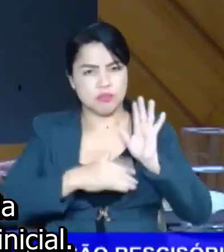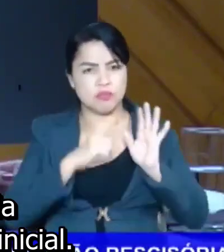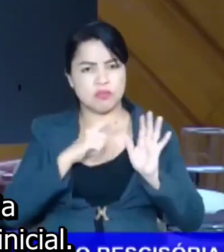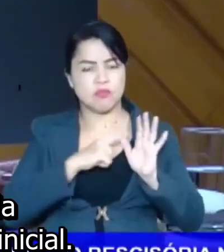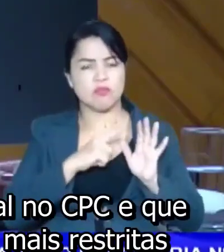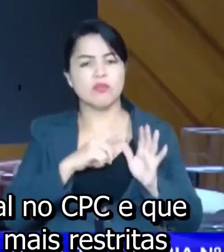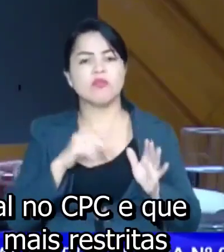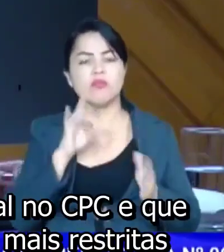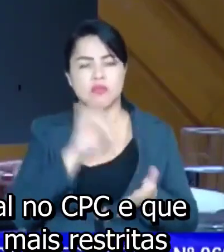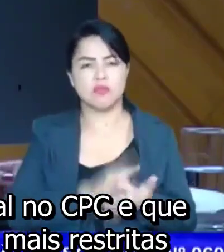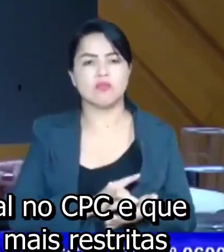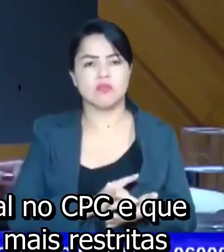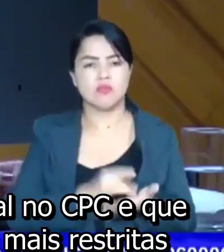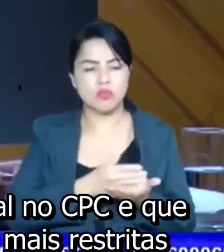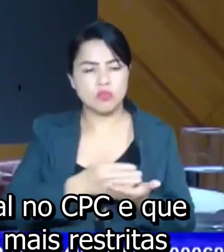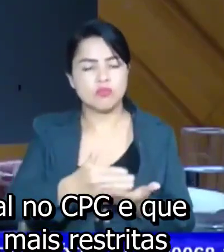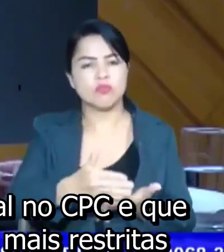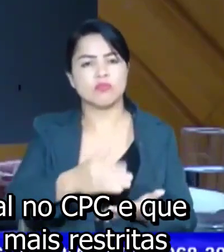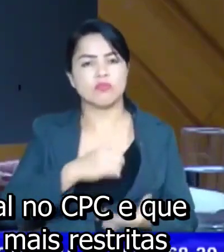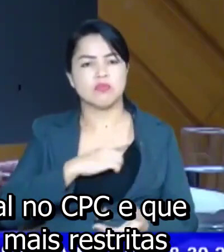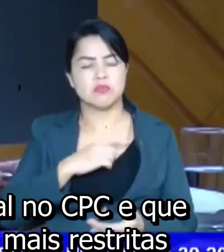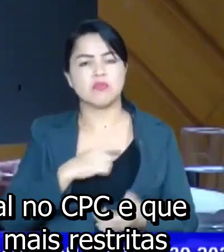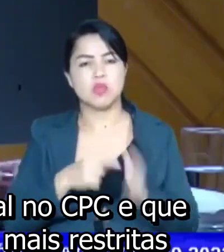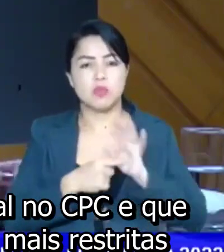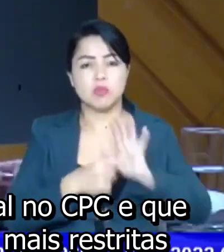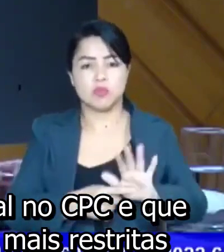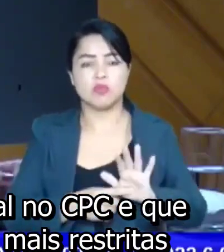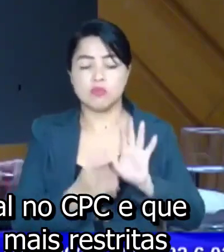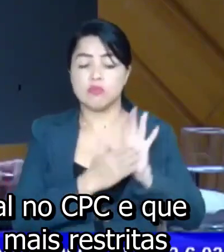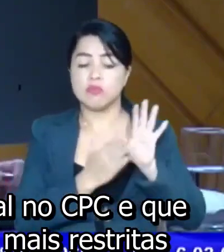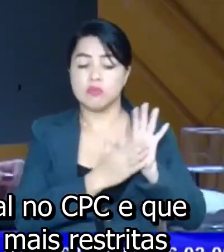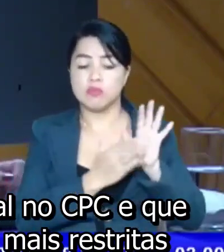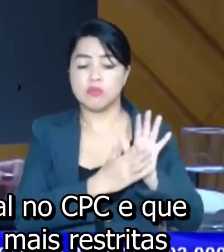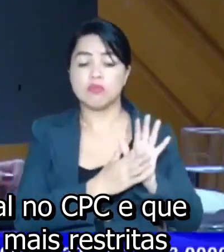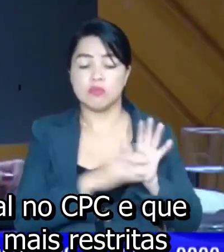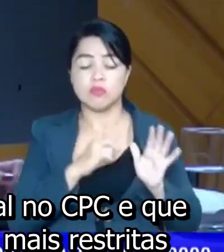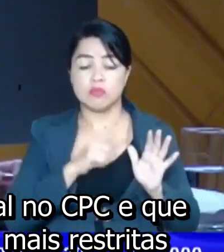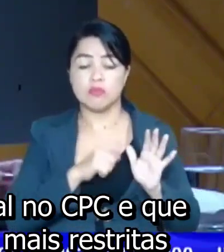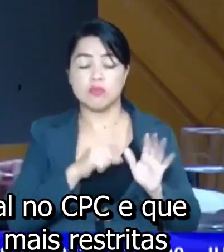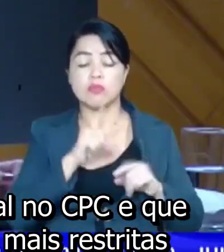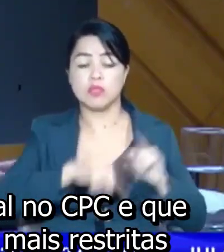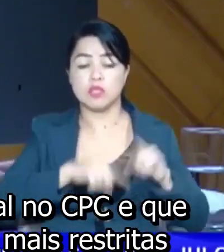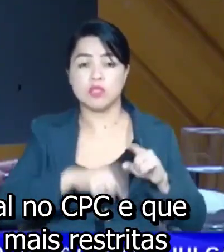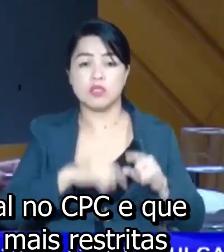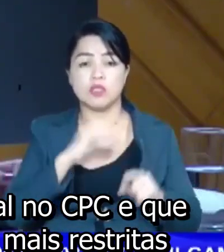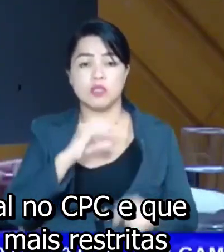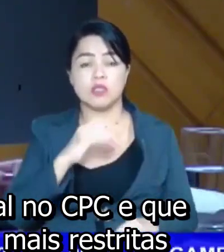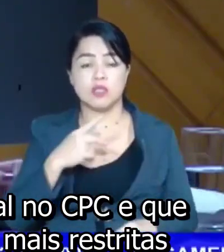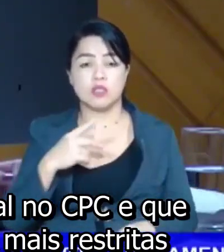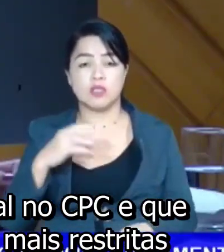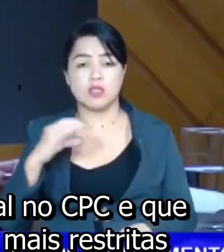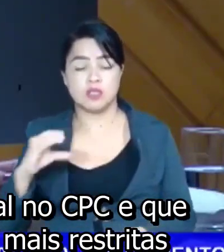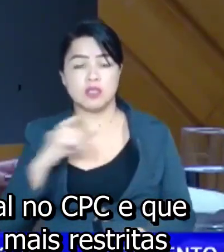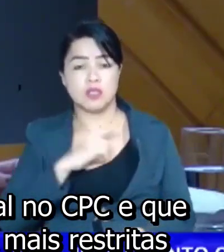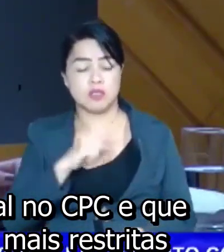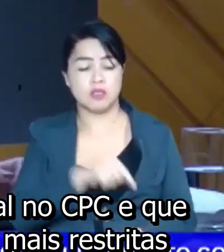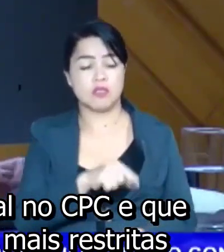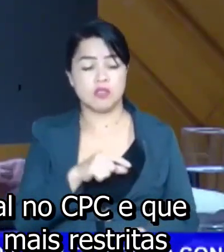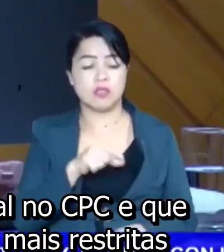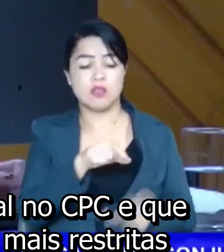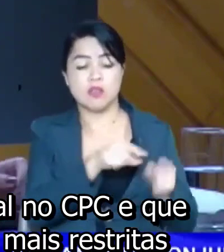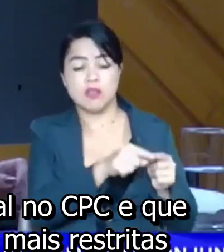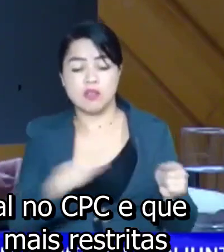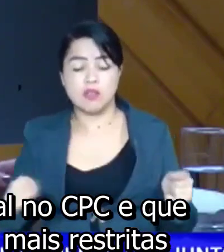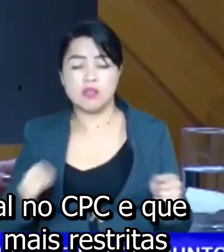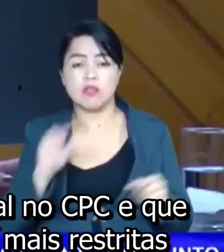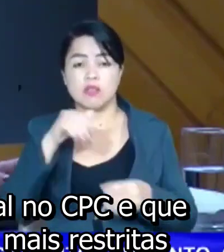a inicial. Sustentou que a ação rescisória encontra fundamento legal no CPC e que, no âmbito eleitoral, as hipóteses de cabimento